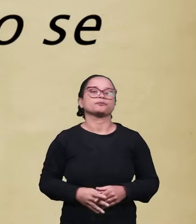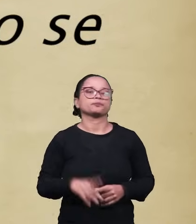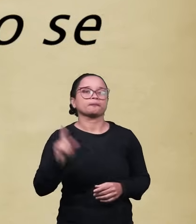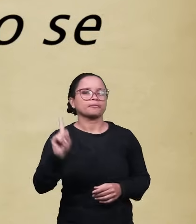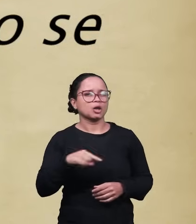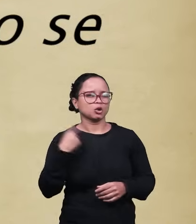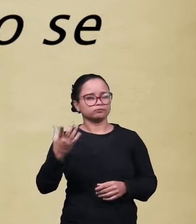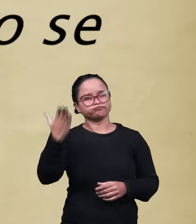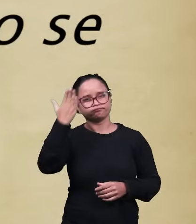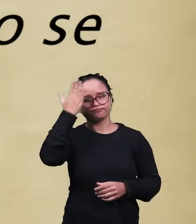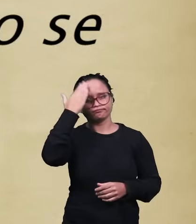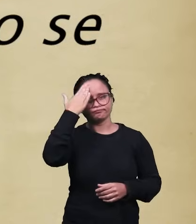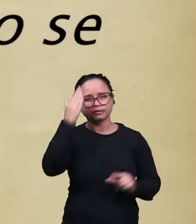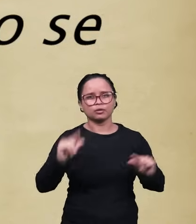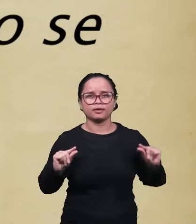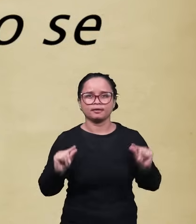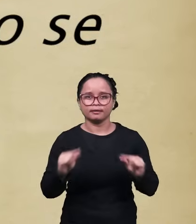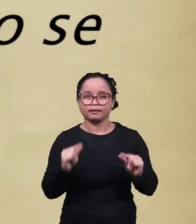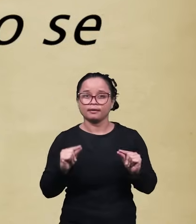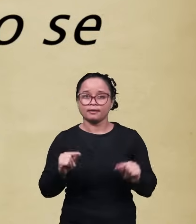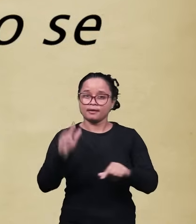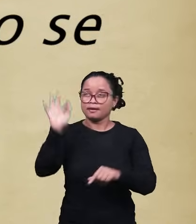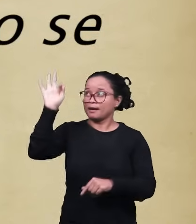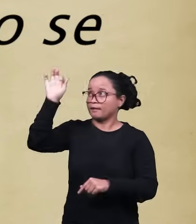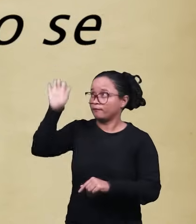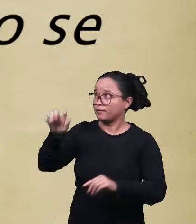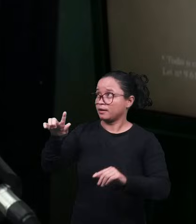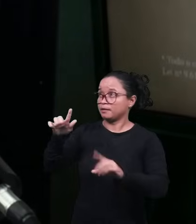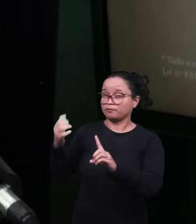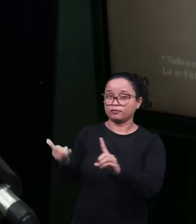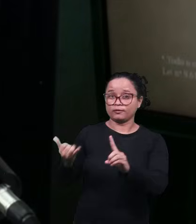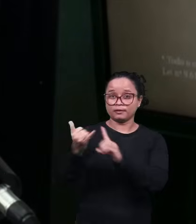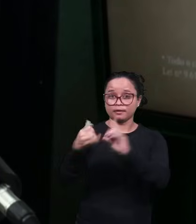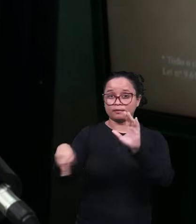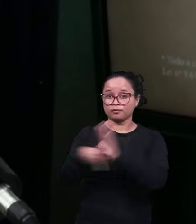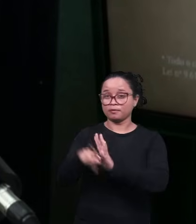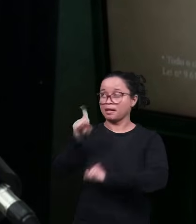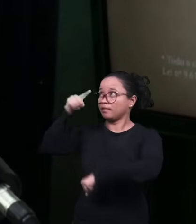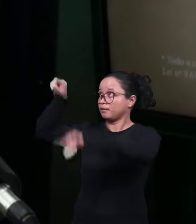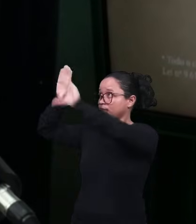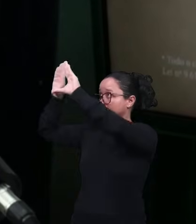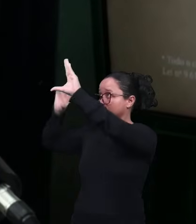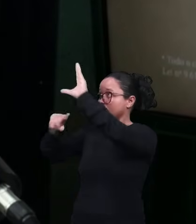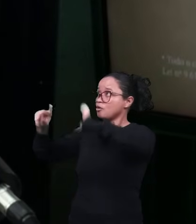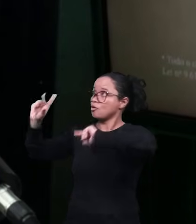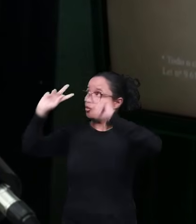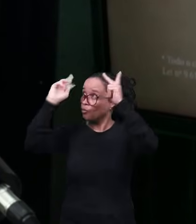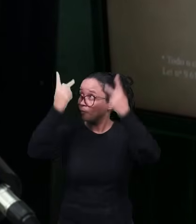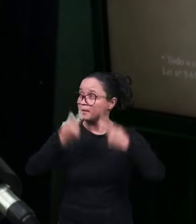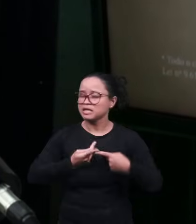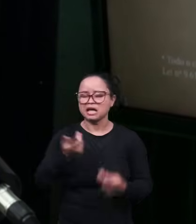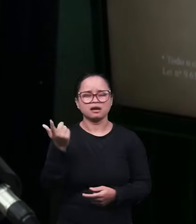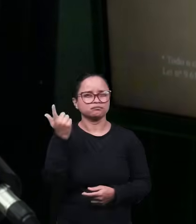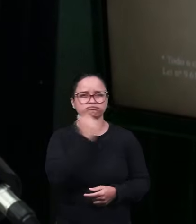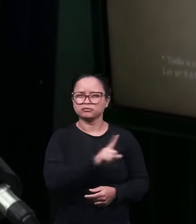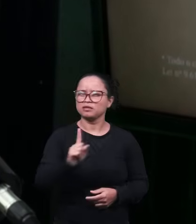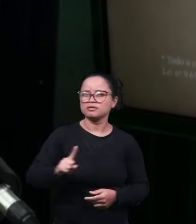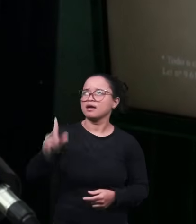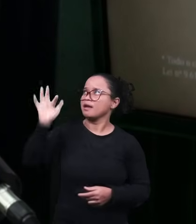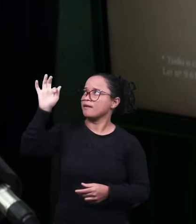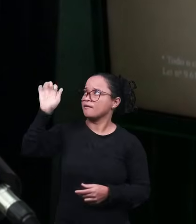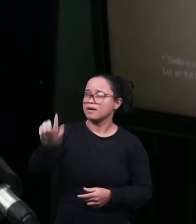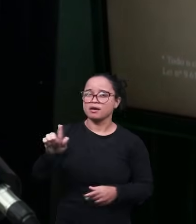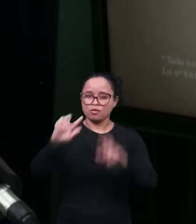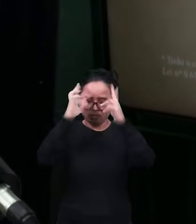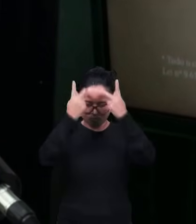a fé profética, a fé que vem do alto, o homem ele não alcança essa fé. O homem é alcançado